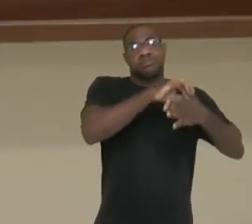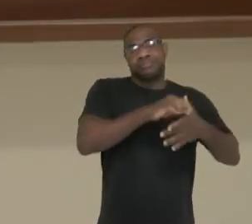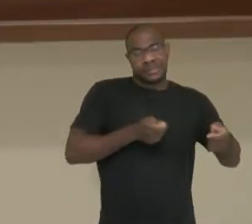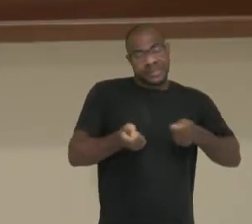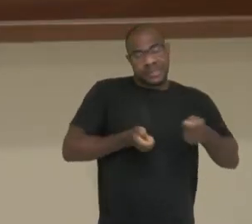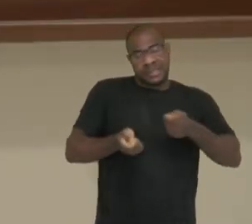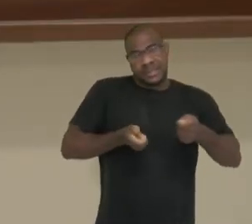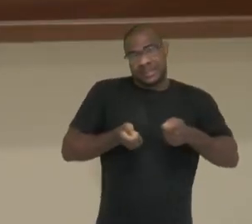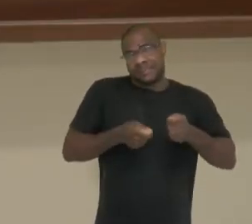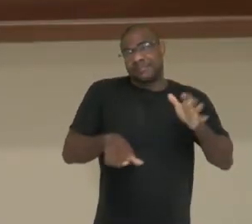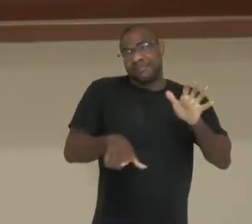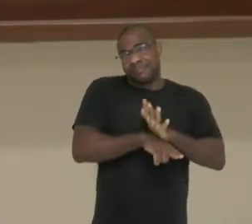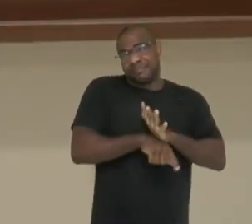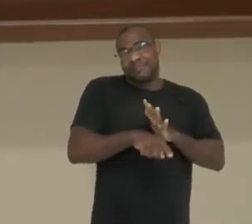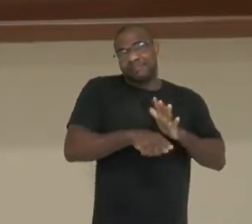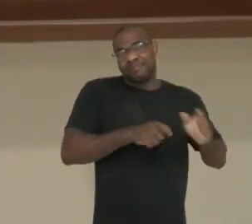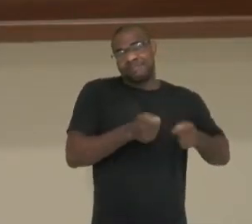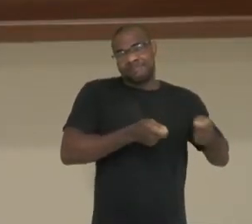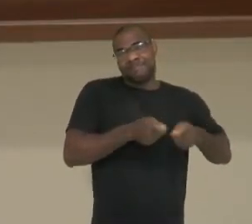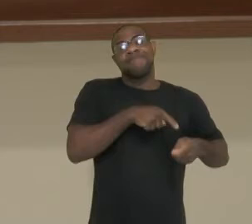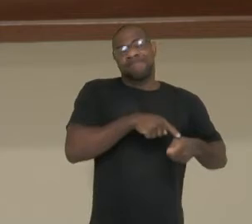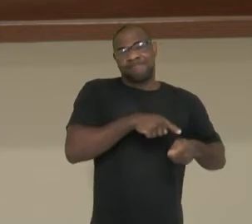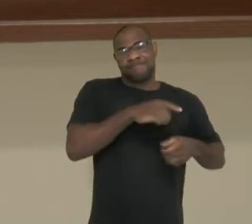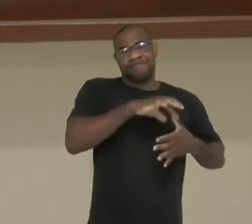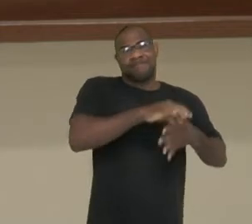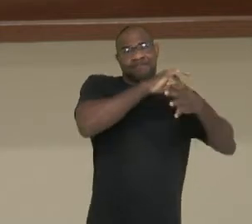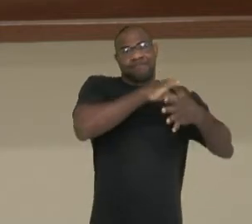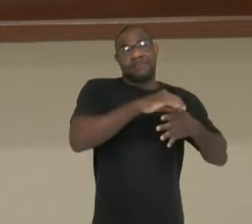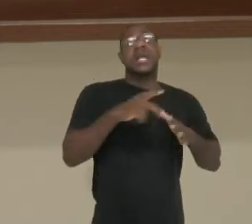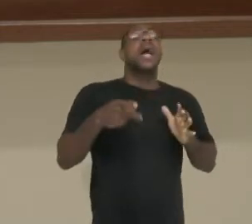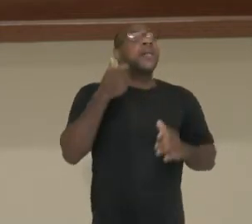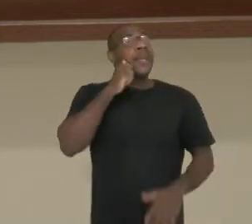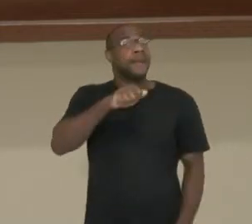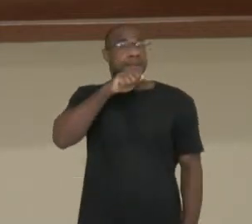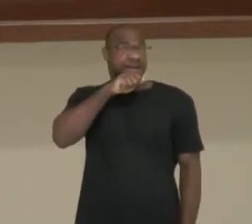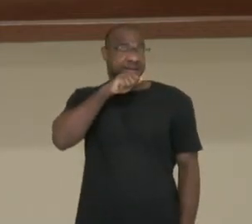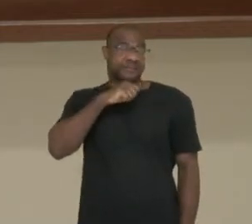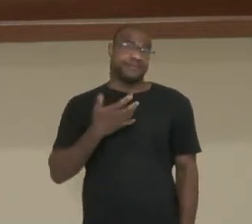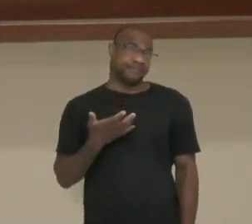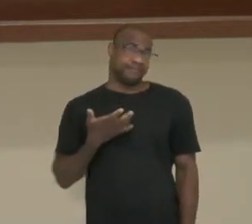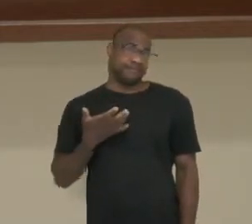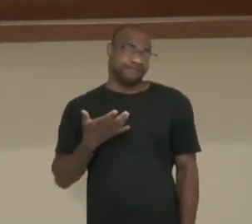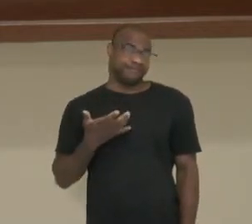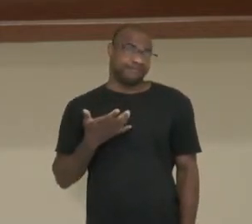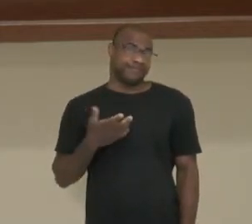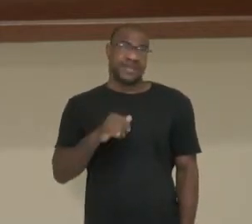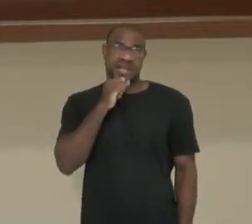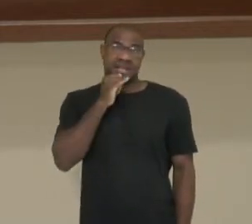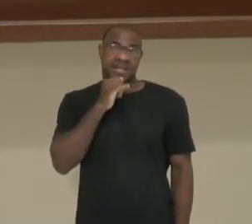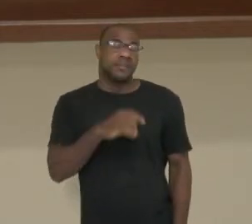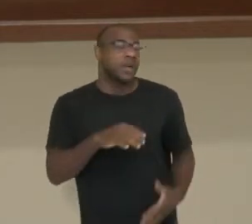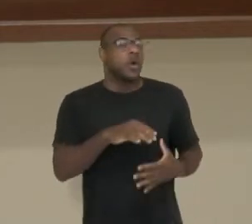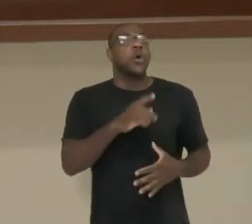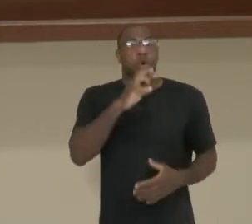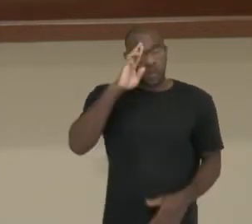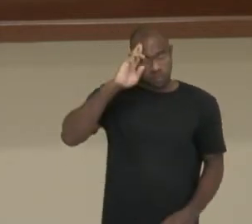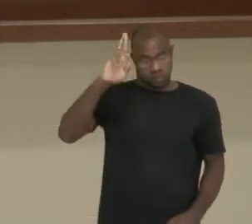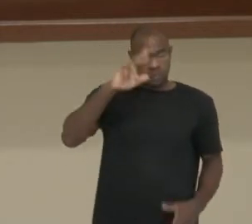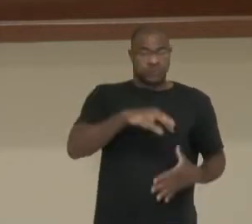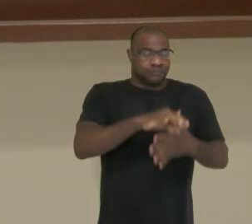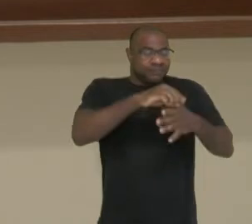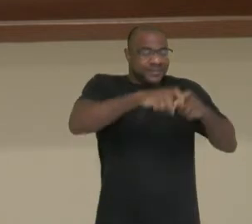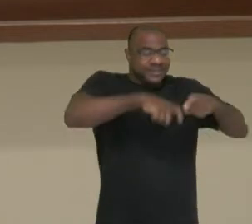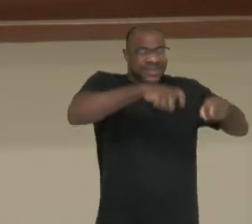da autoridade do senhor de sua mãe. Então vamos analisar, né? Aqui a gente tem inclusive a primeira página dessa lei do